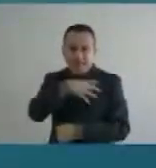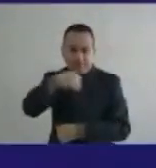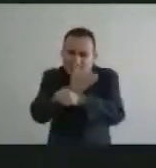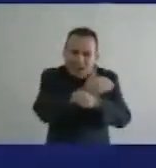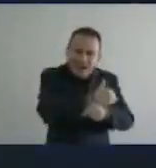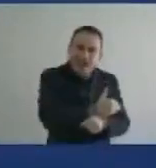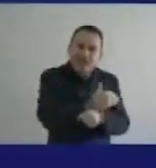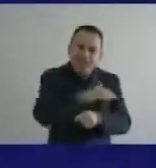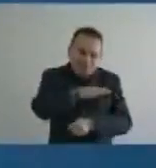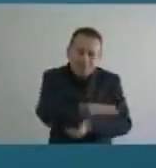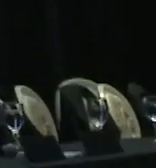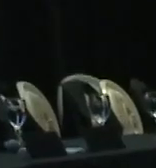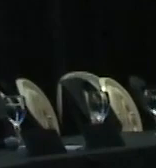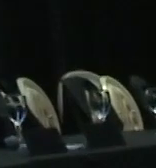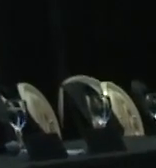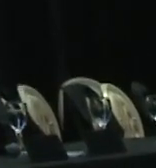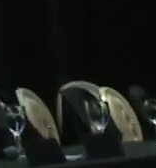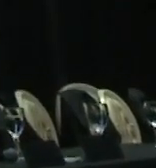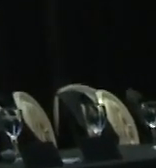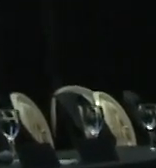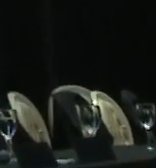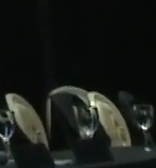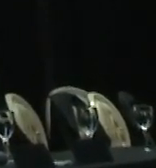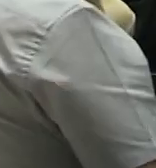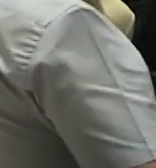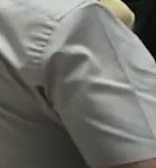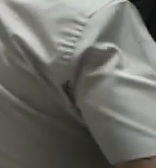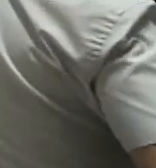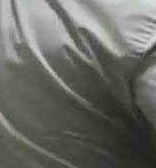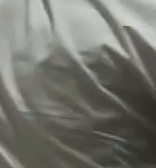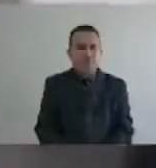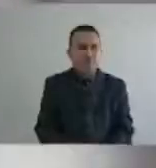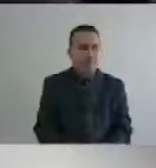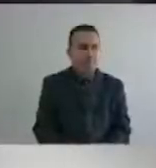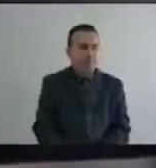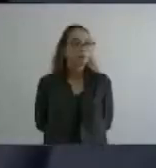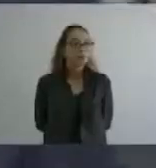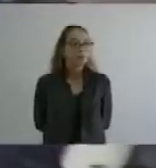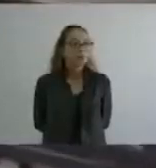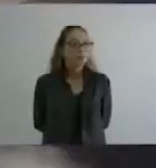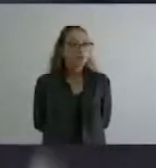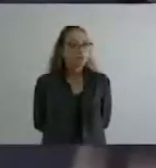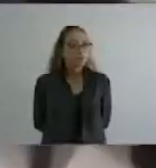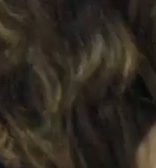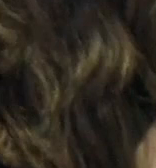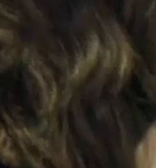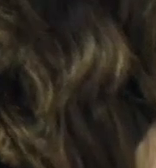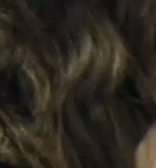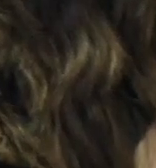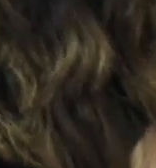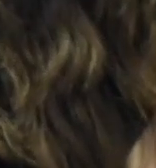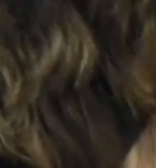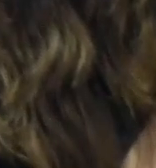da mesa diretora da presidência da Assembleia Legislativa e pelos servidores da Corte de Contas. O